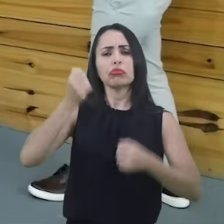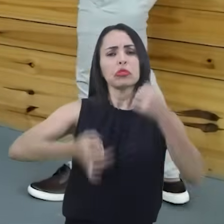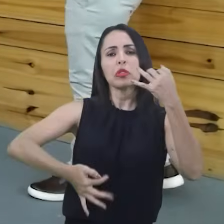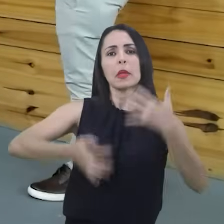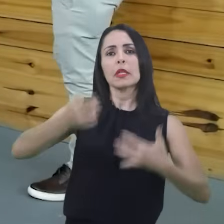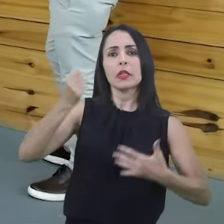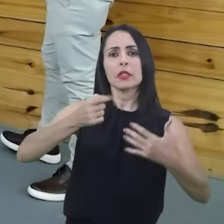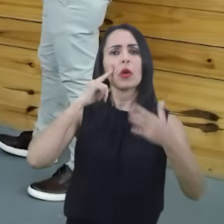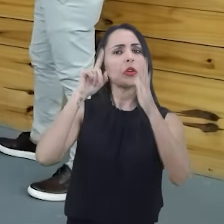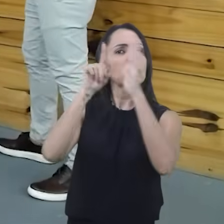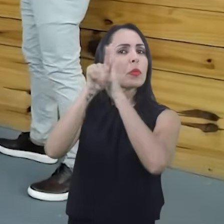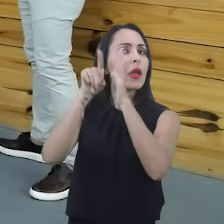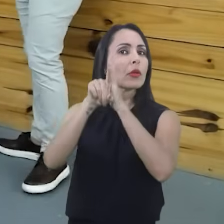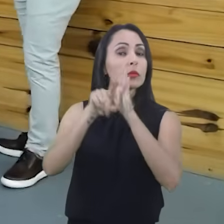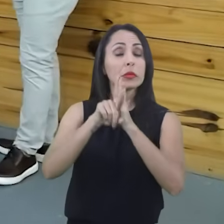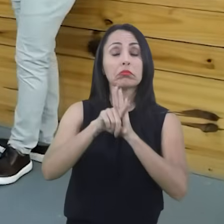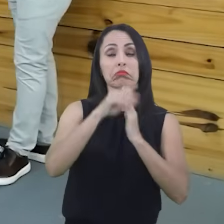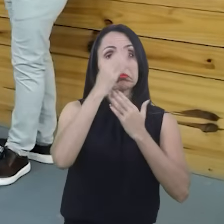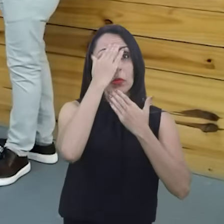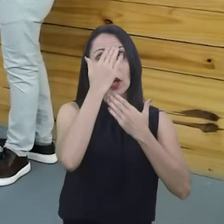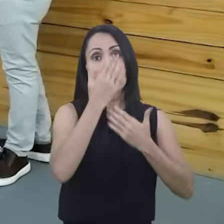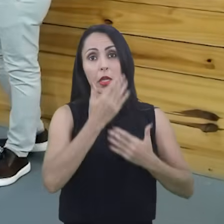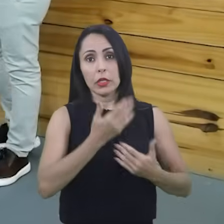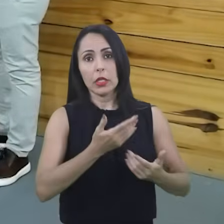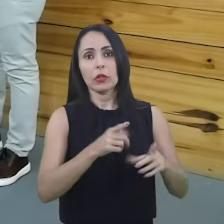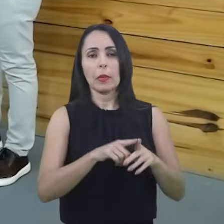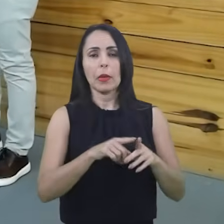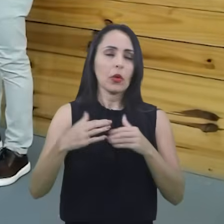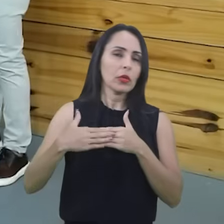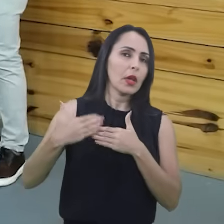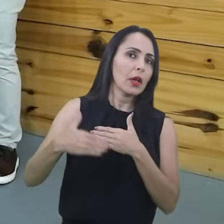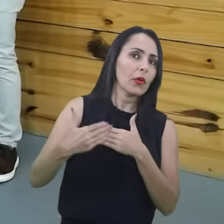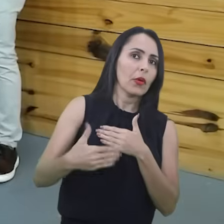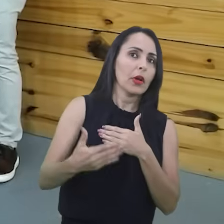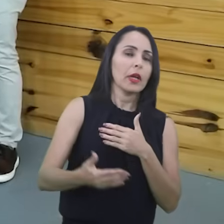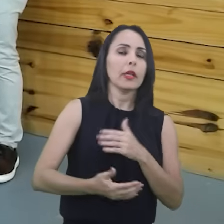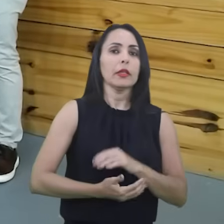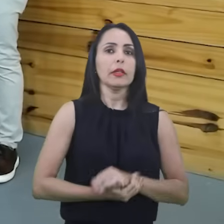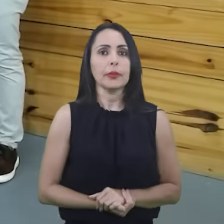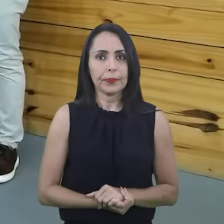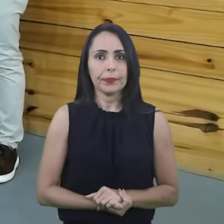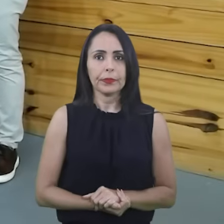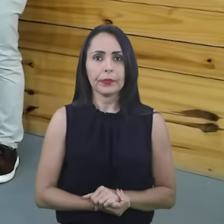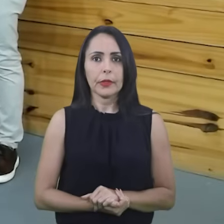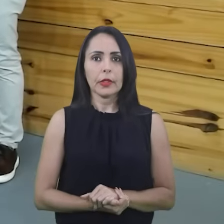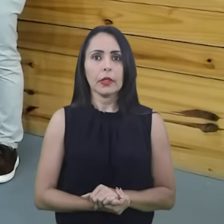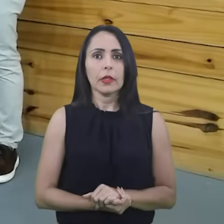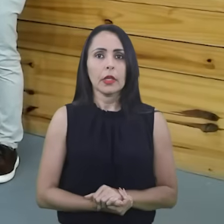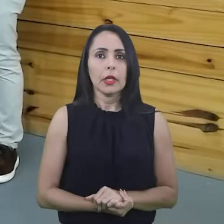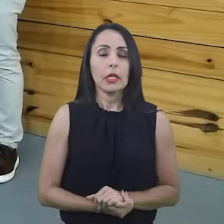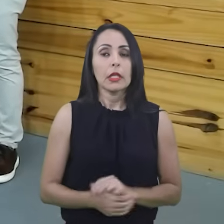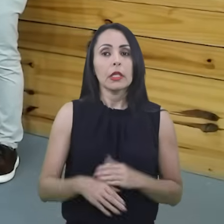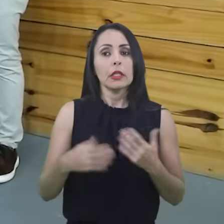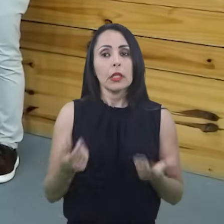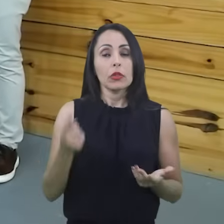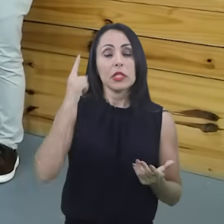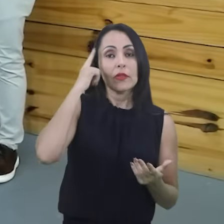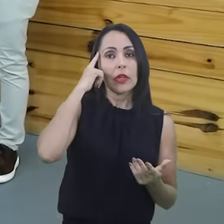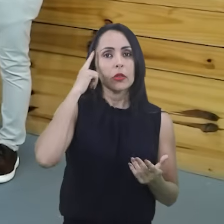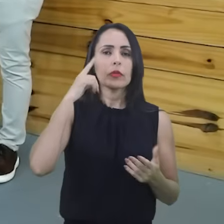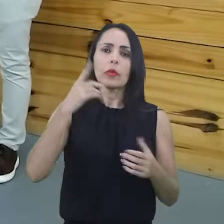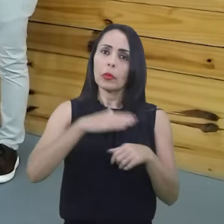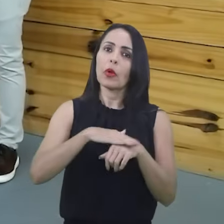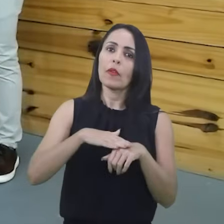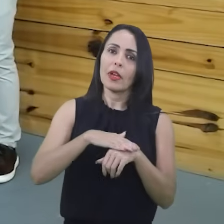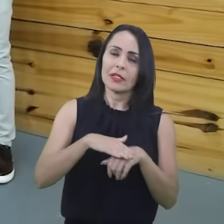questionamentos, algumas perguntas, acredito que de ordem recorrente, né, Marcondes? Então, assim, se tiver dúvida, o momento é esse. Vamos conversar